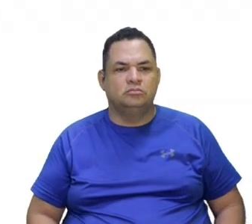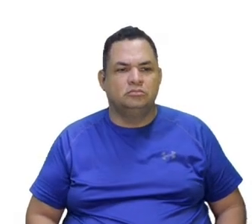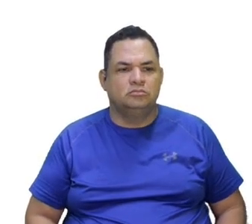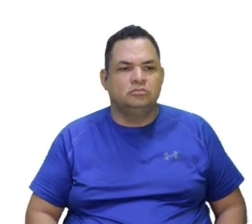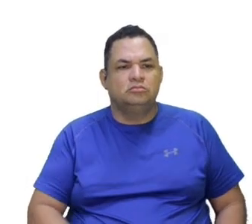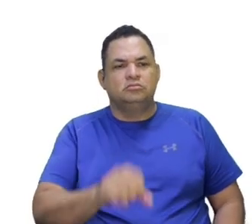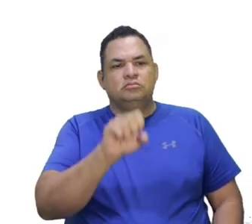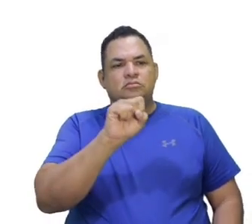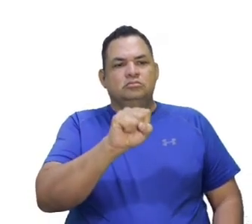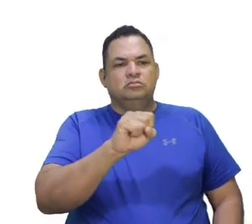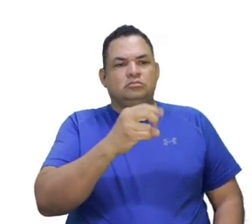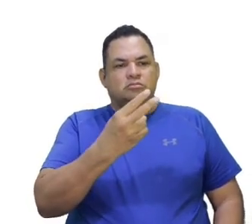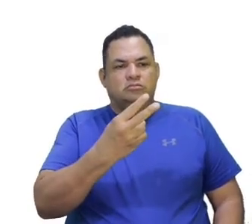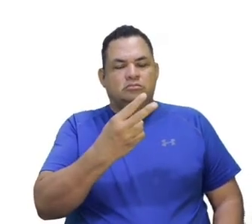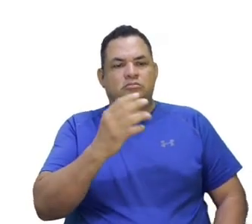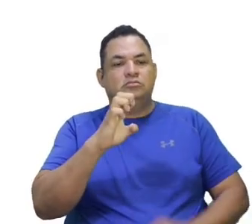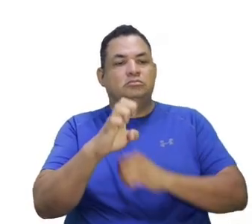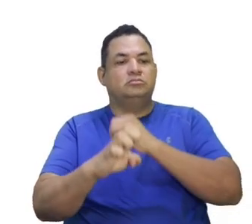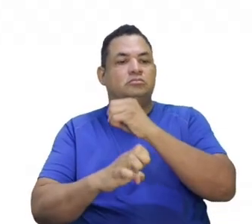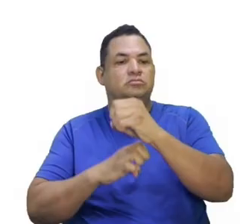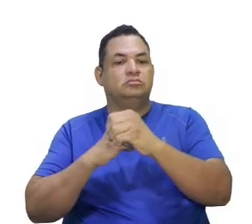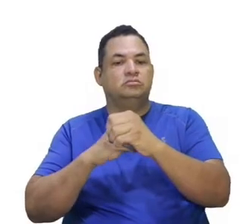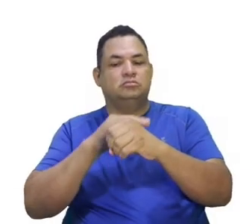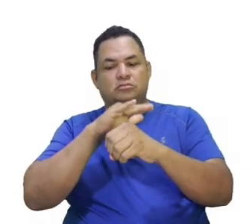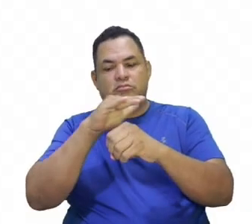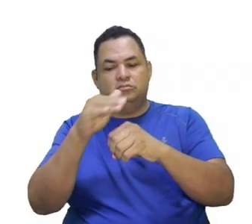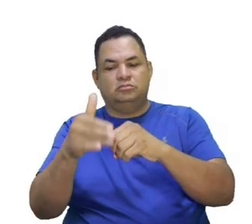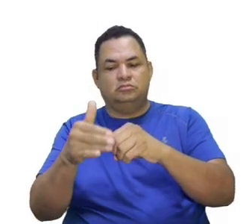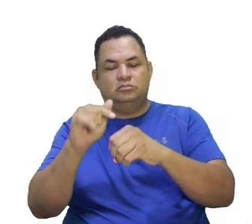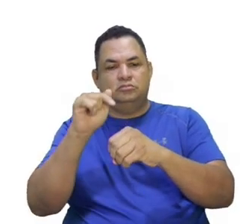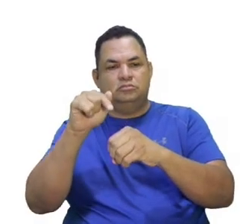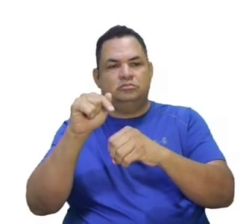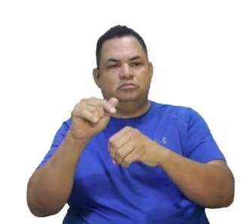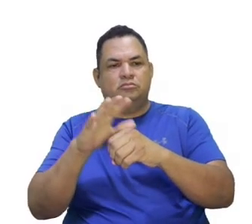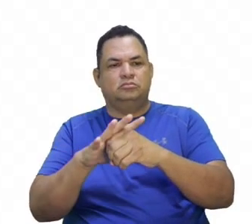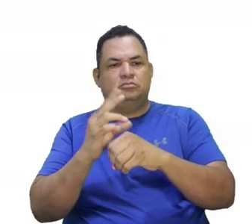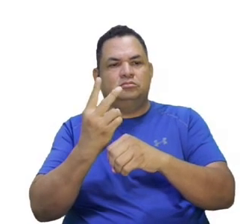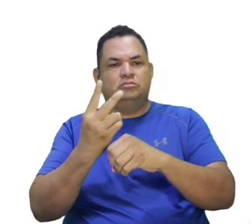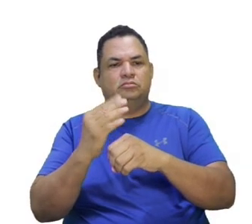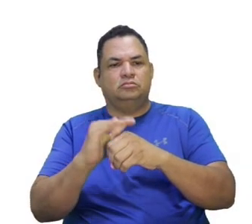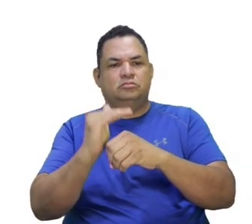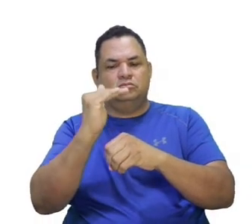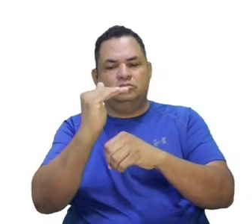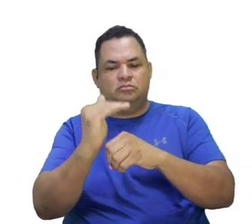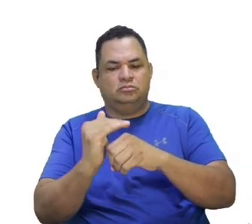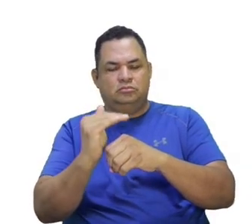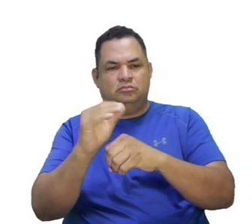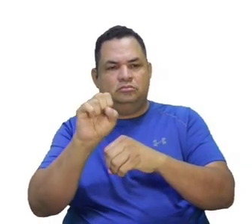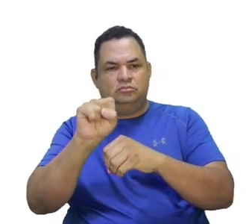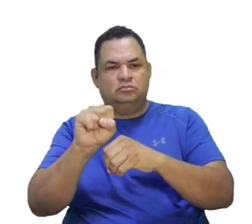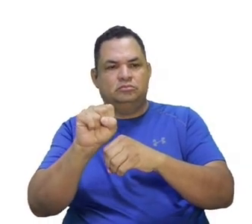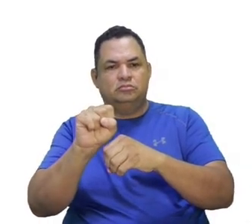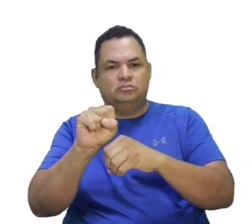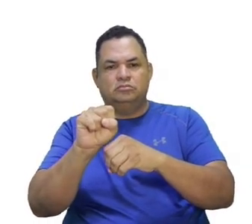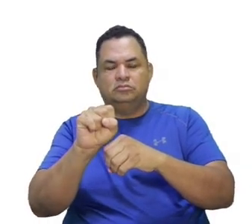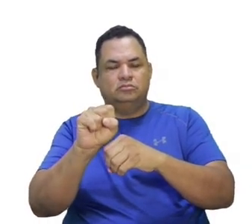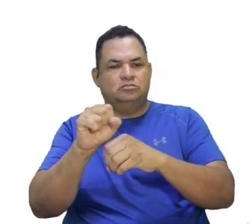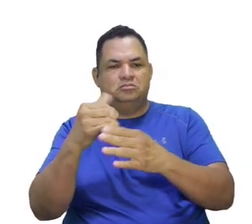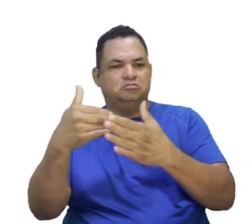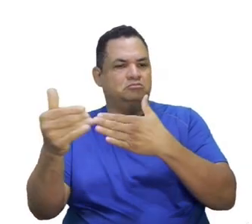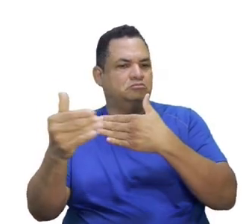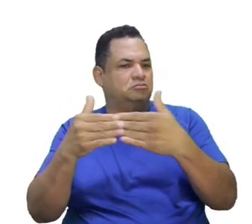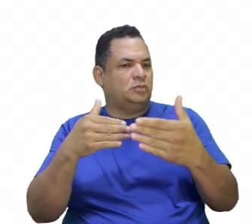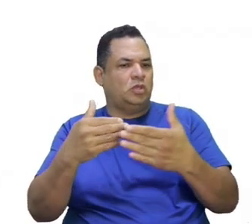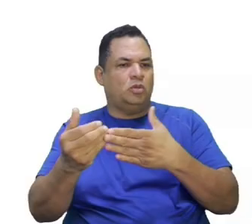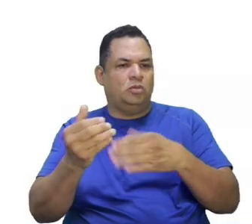Subnível S, 2 elétrons. Isso quer dizer que todos os subníveis S,